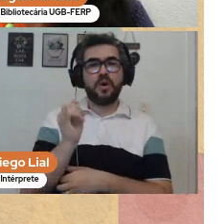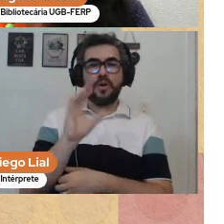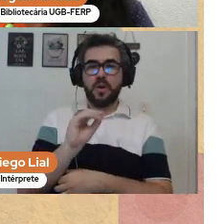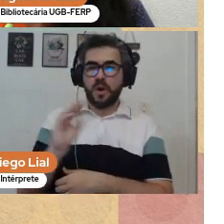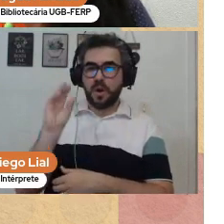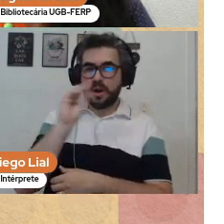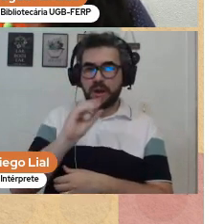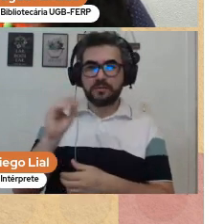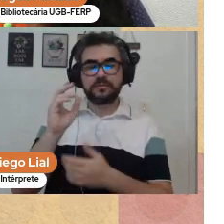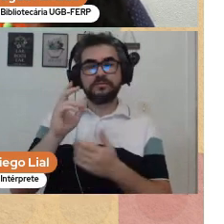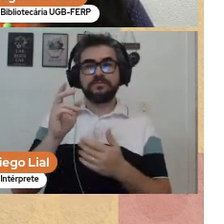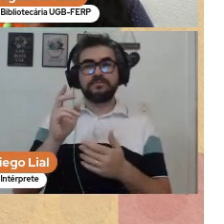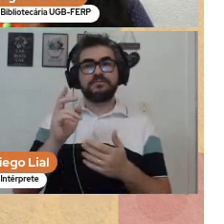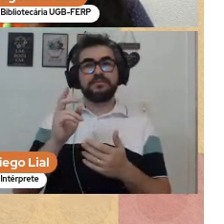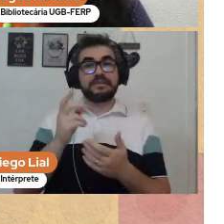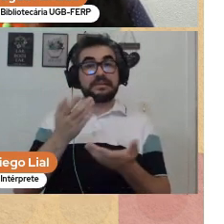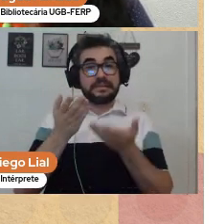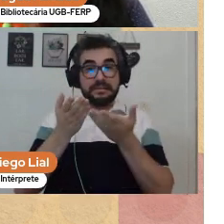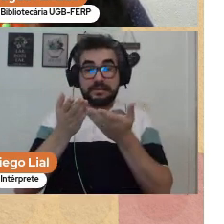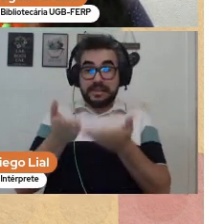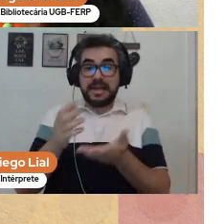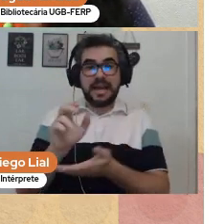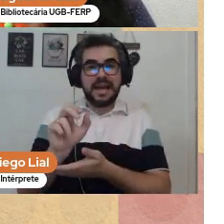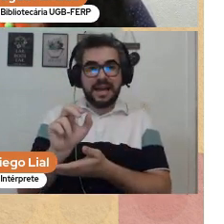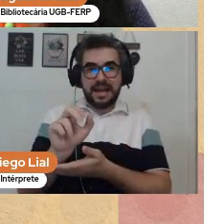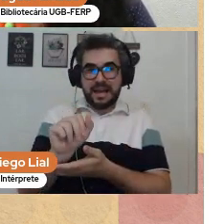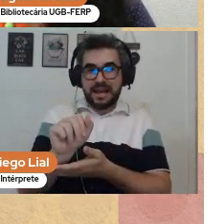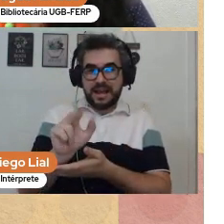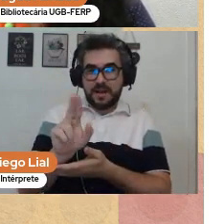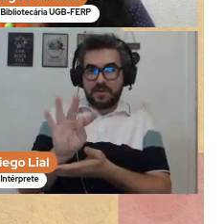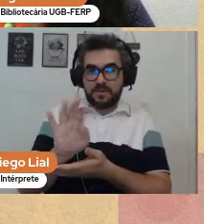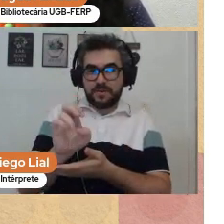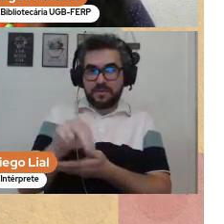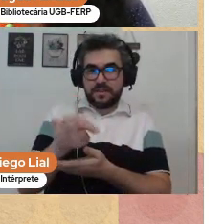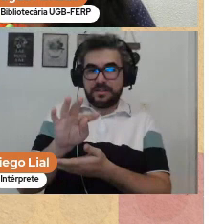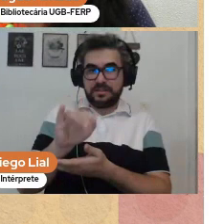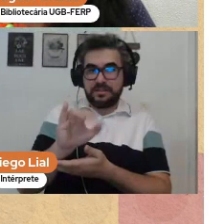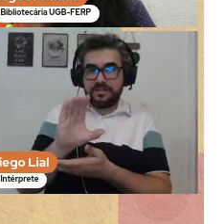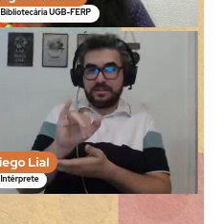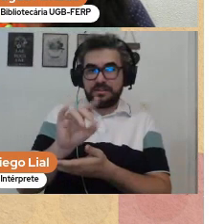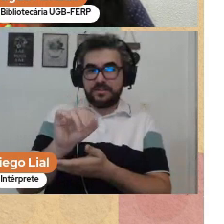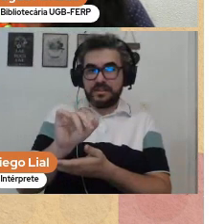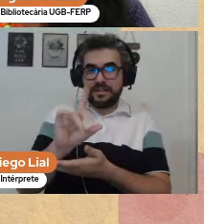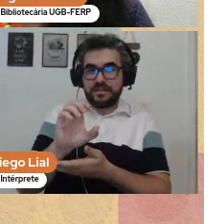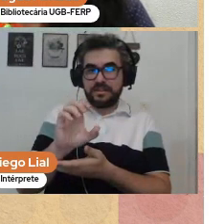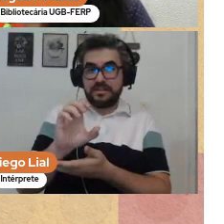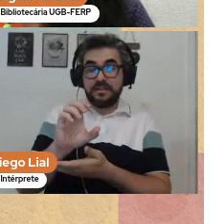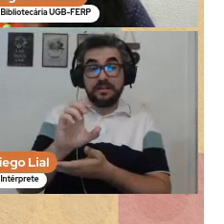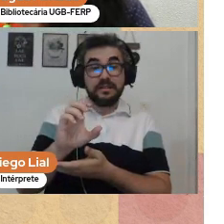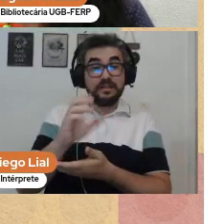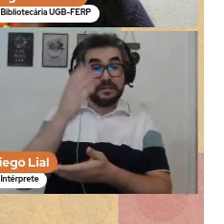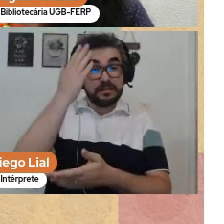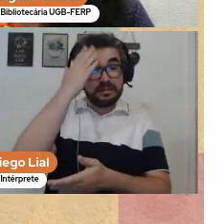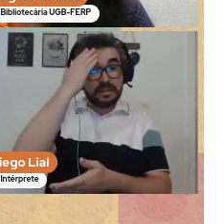elemento fundamental para que realmente tenha a prática, né? Então, assim, precisa ter essa atenção